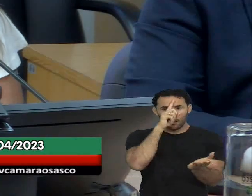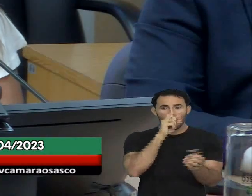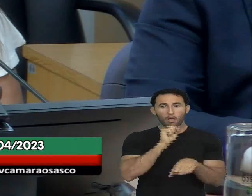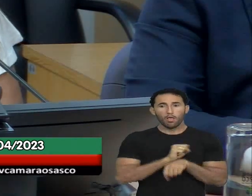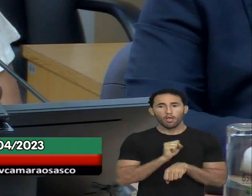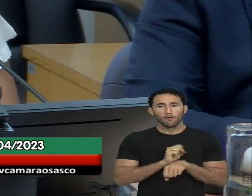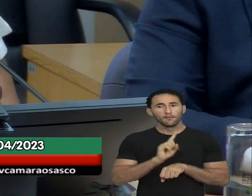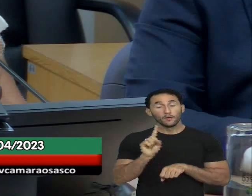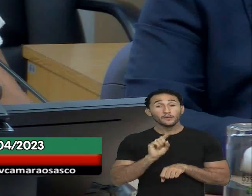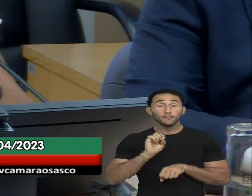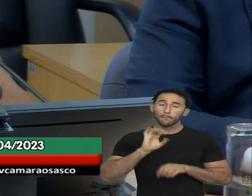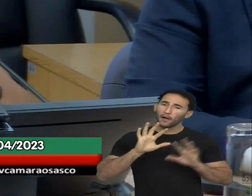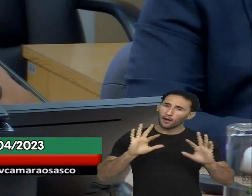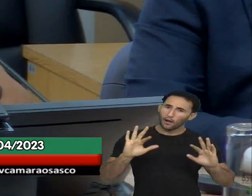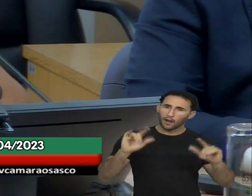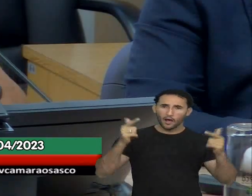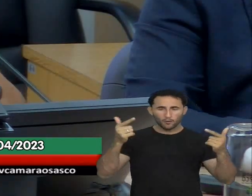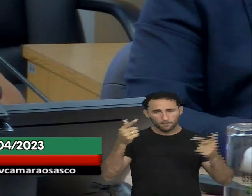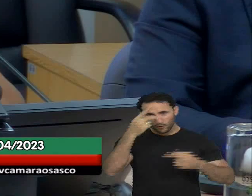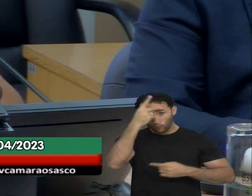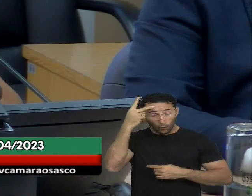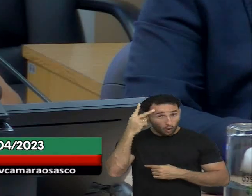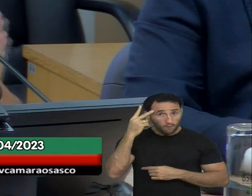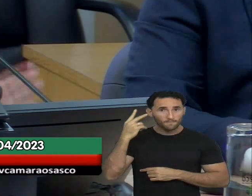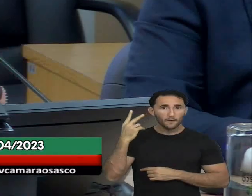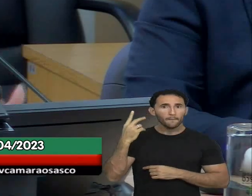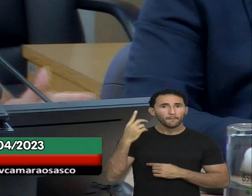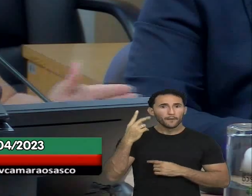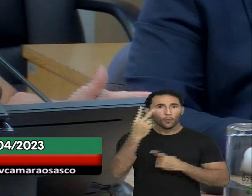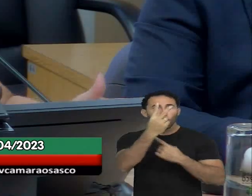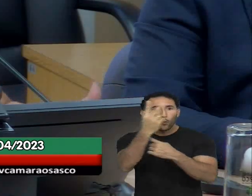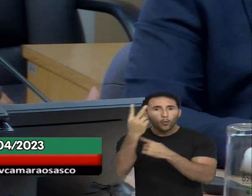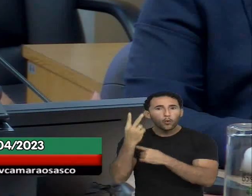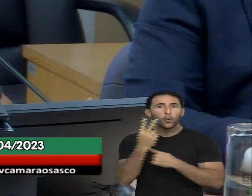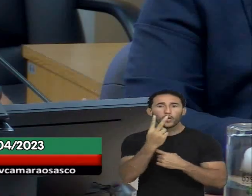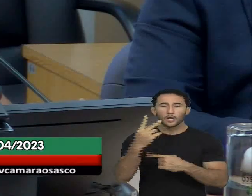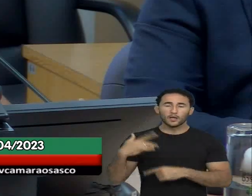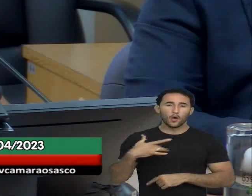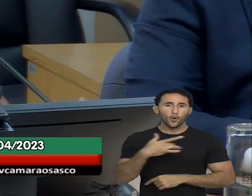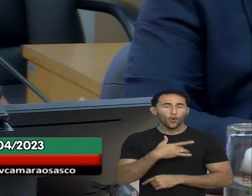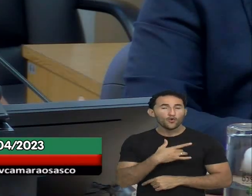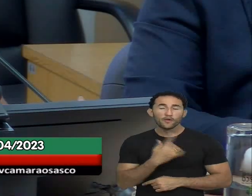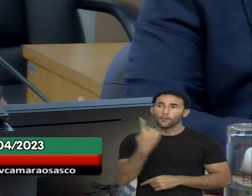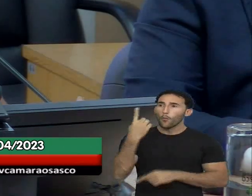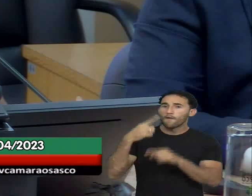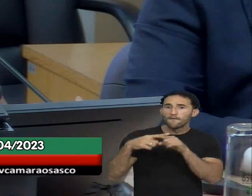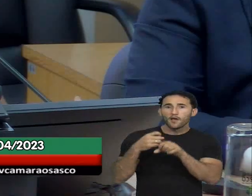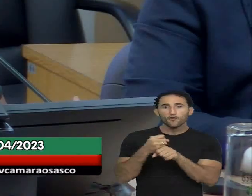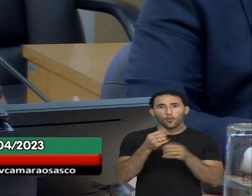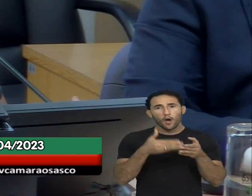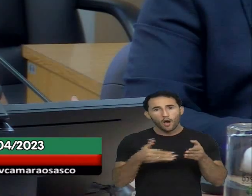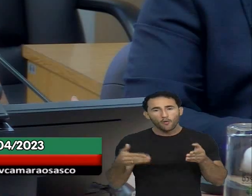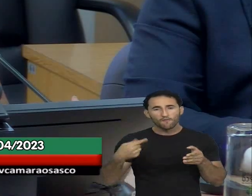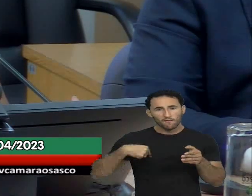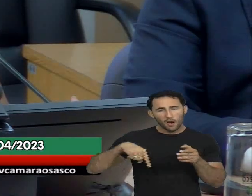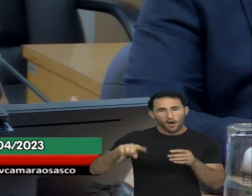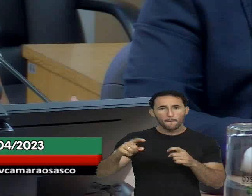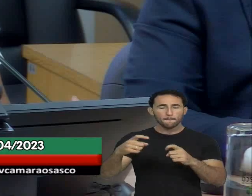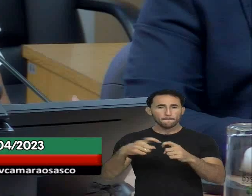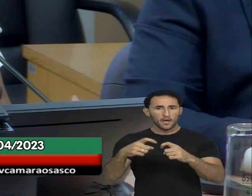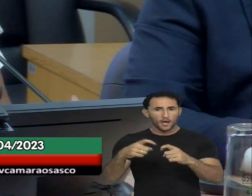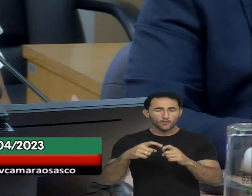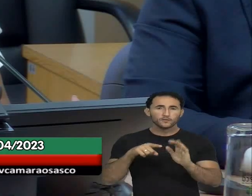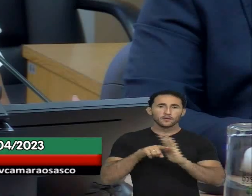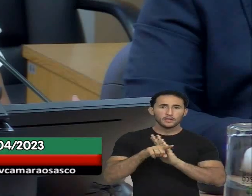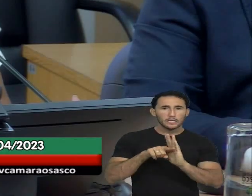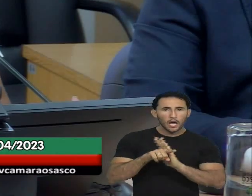se cuida, doutor, depois eu quero perguntar para o doutor, se a pessoa vai uma vez por ano passar no médico, faz os seus